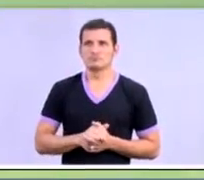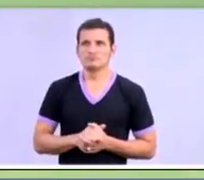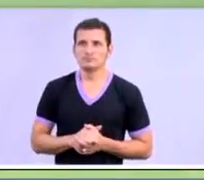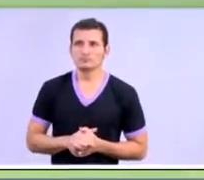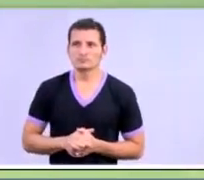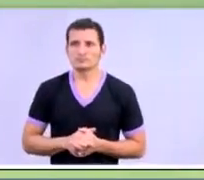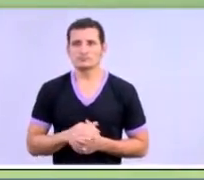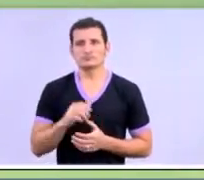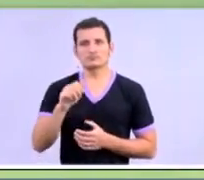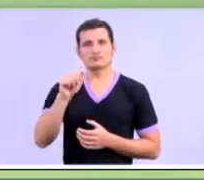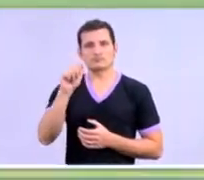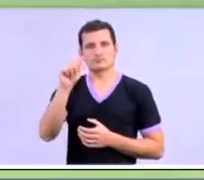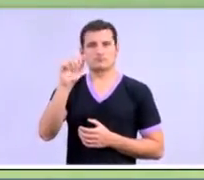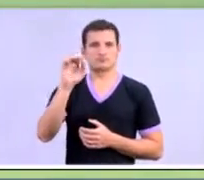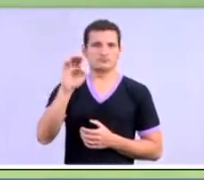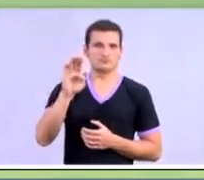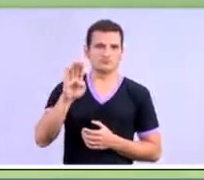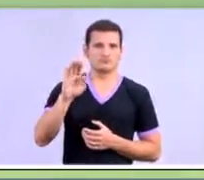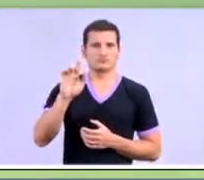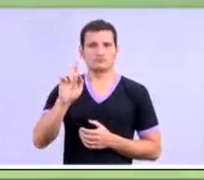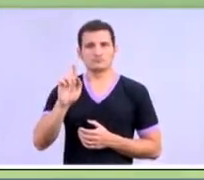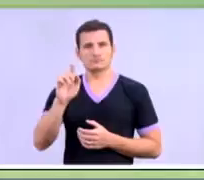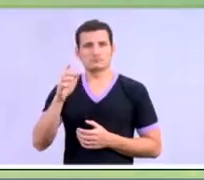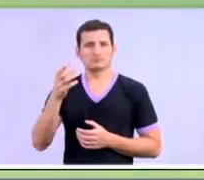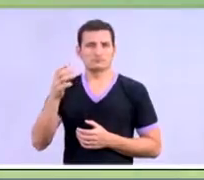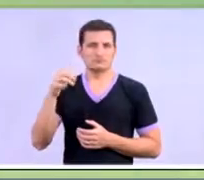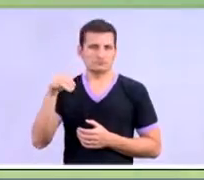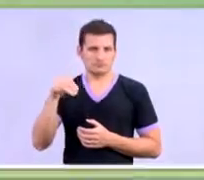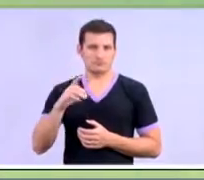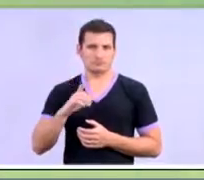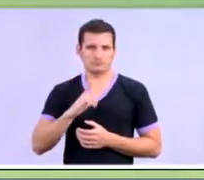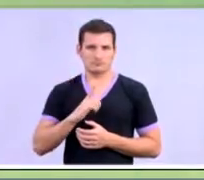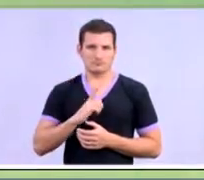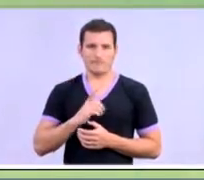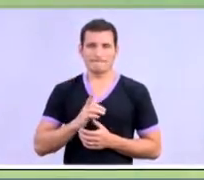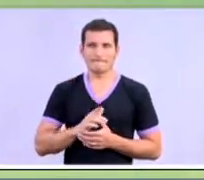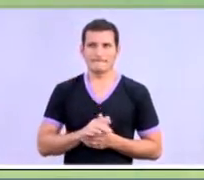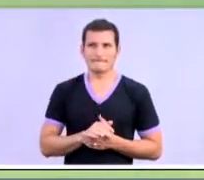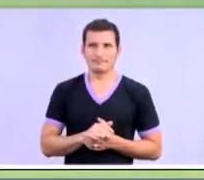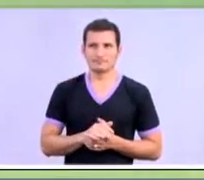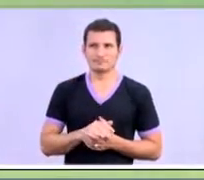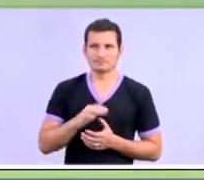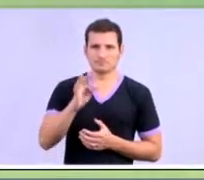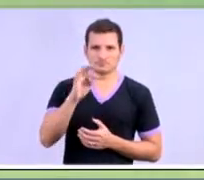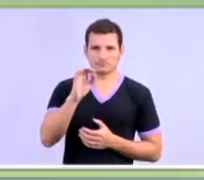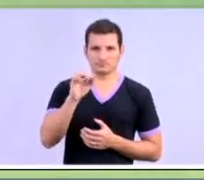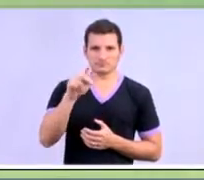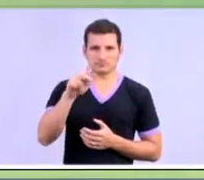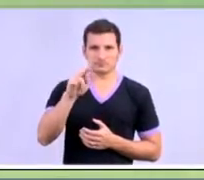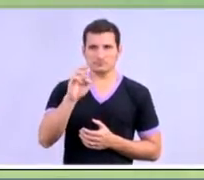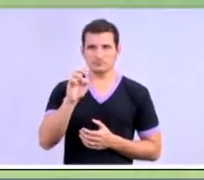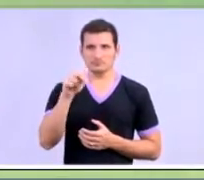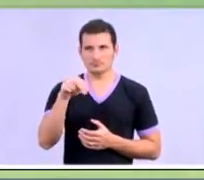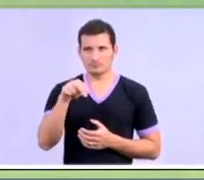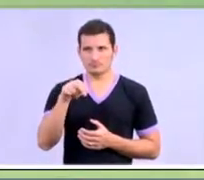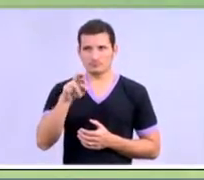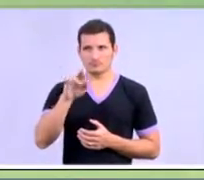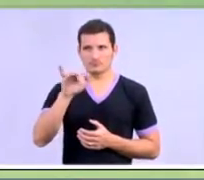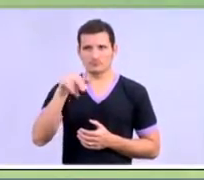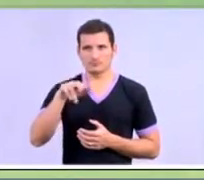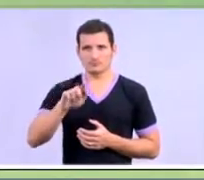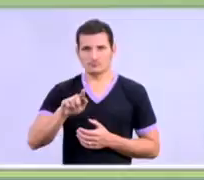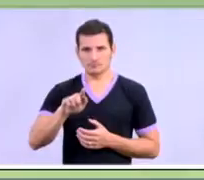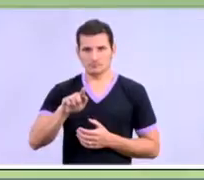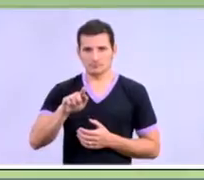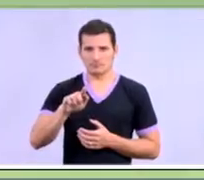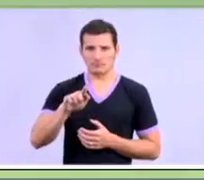802.11a, B, G, N, que estão lá nos access points, token ring. E o dispositivo